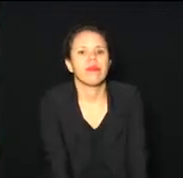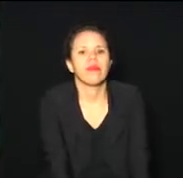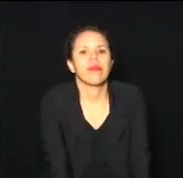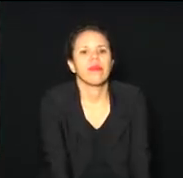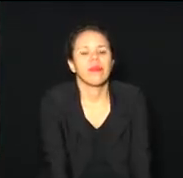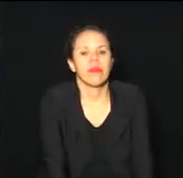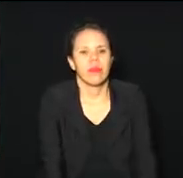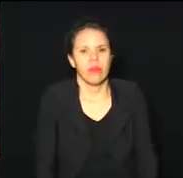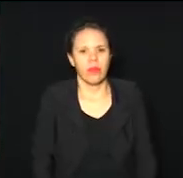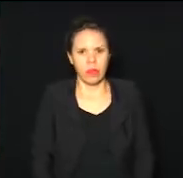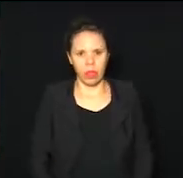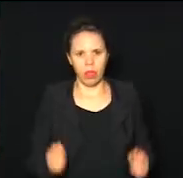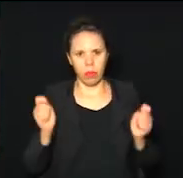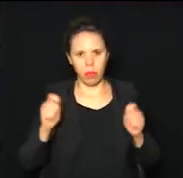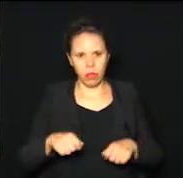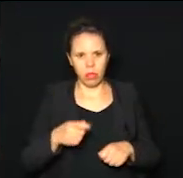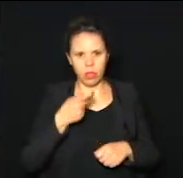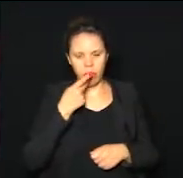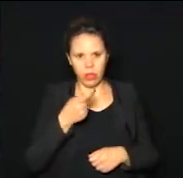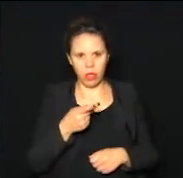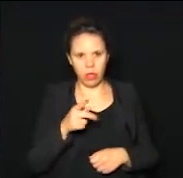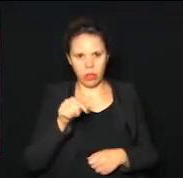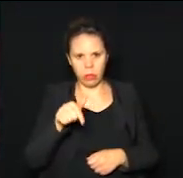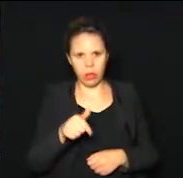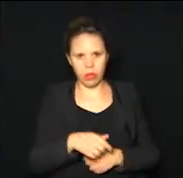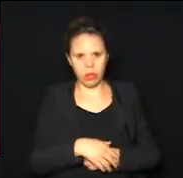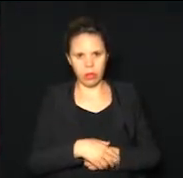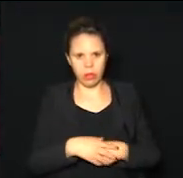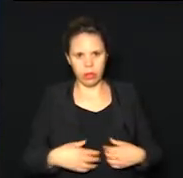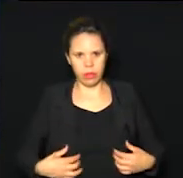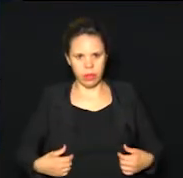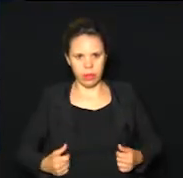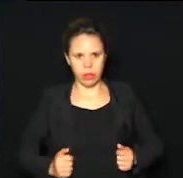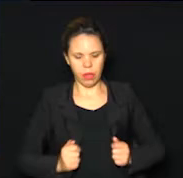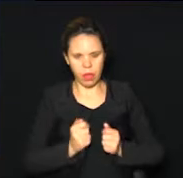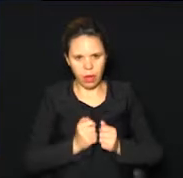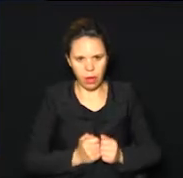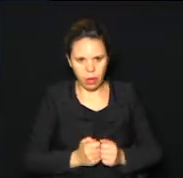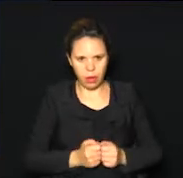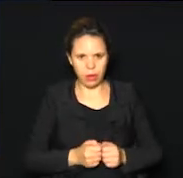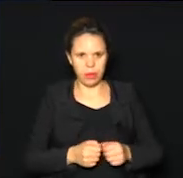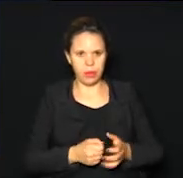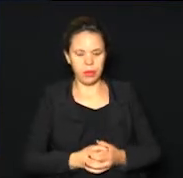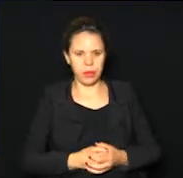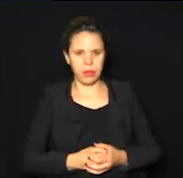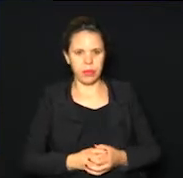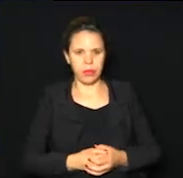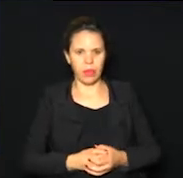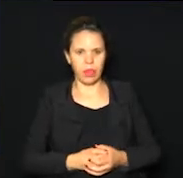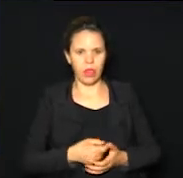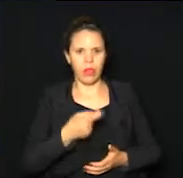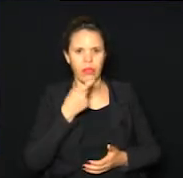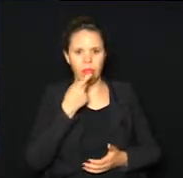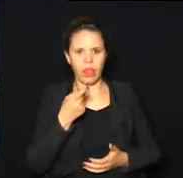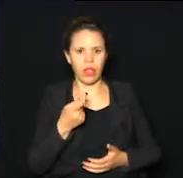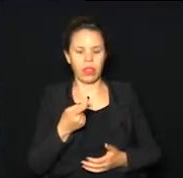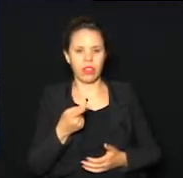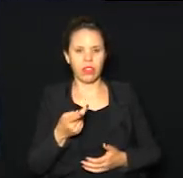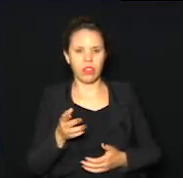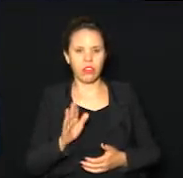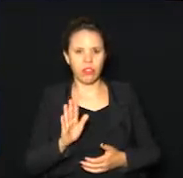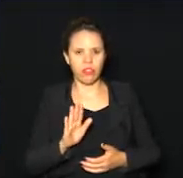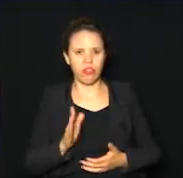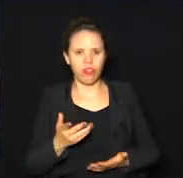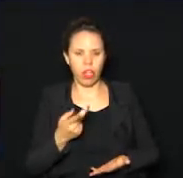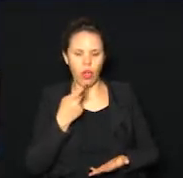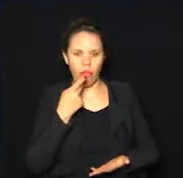Vou poder falar tchau? Depois, Mariana? Oi? Vou poder falar ou falo tchau agora? Já é as